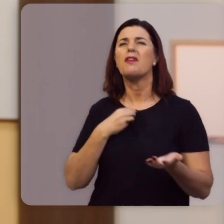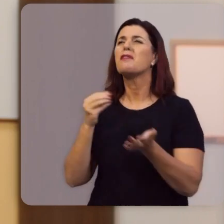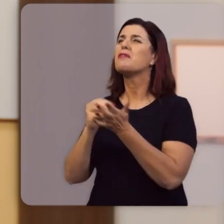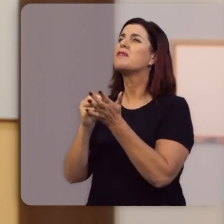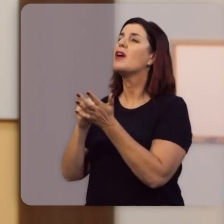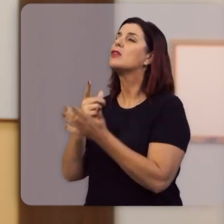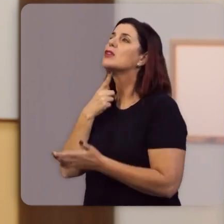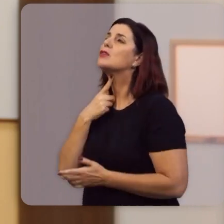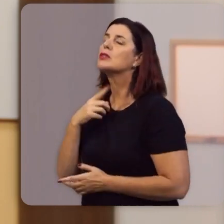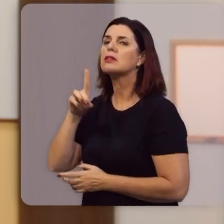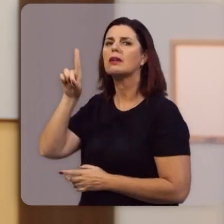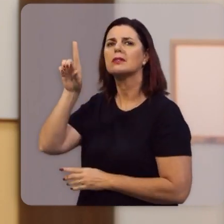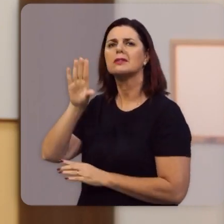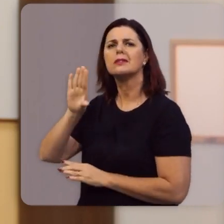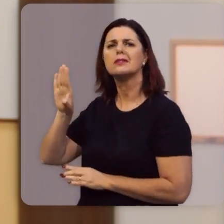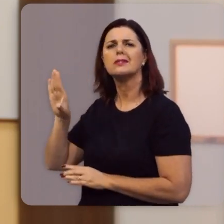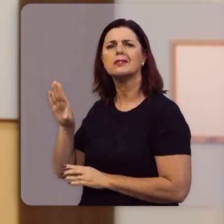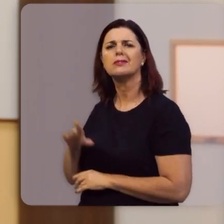pelo pão do céu.